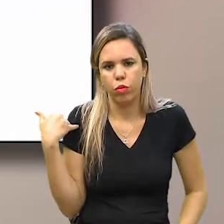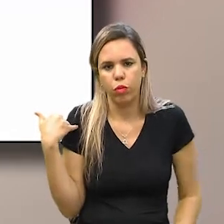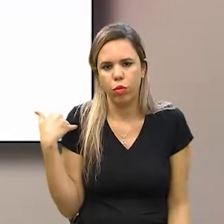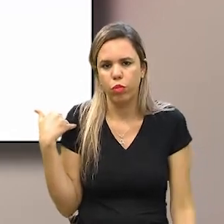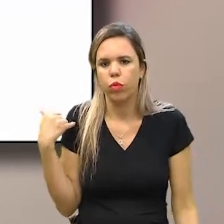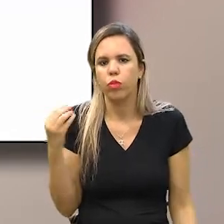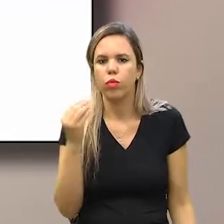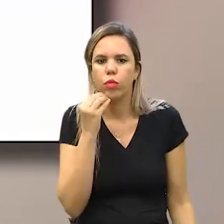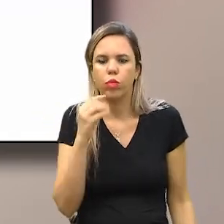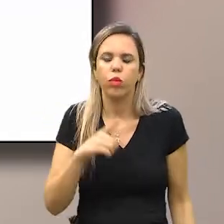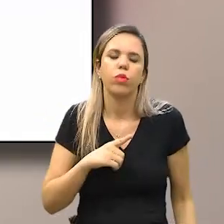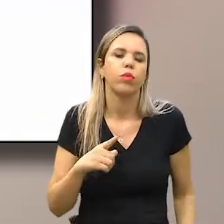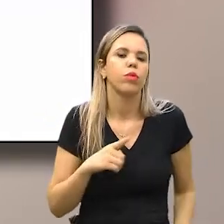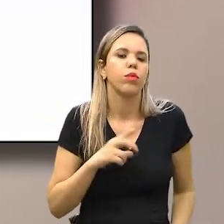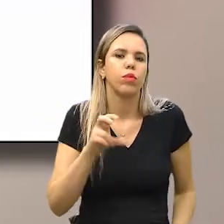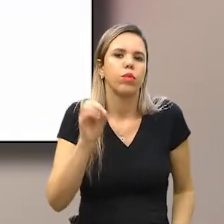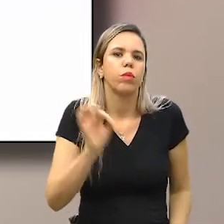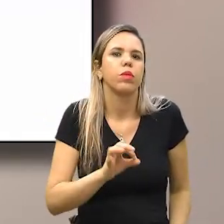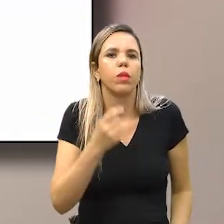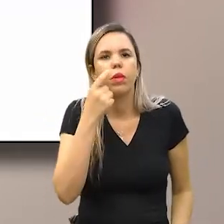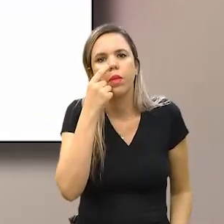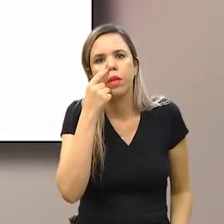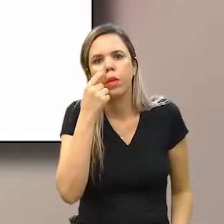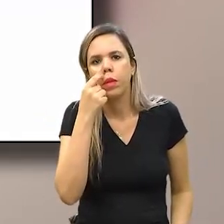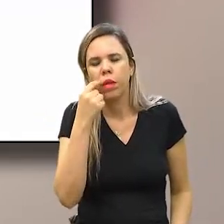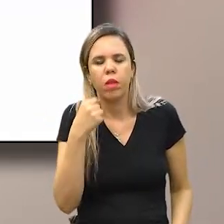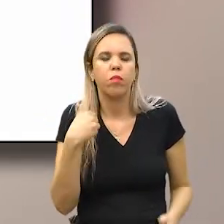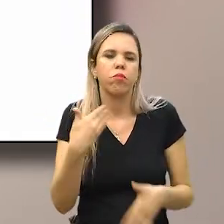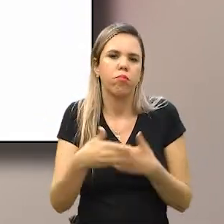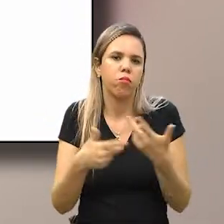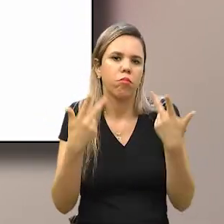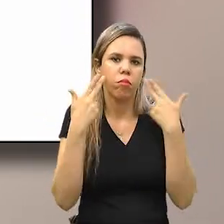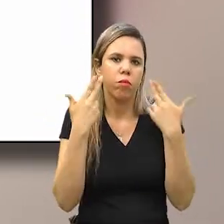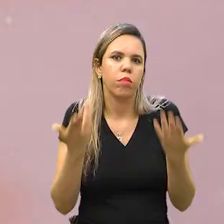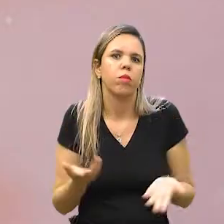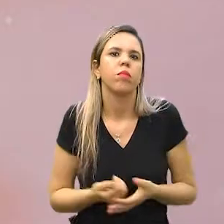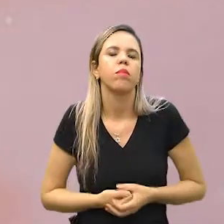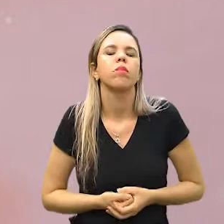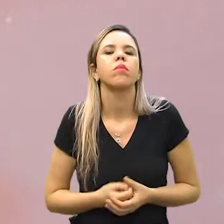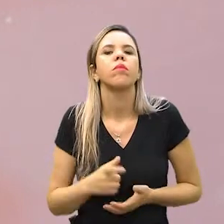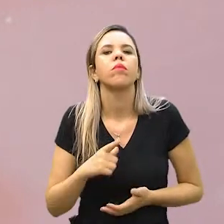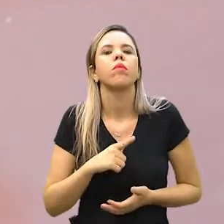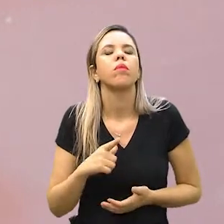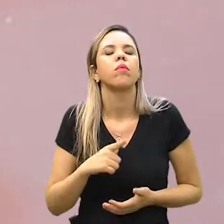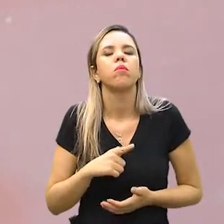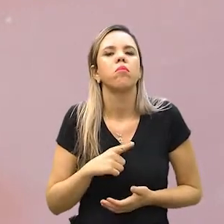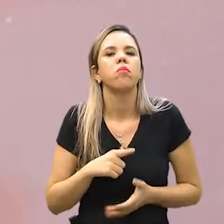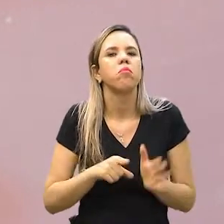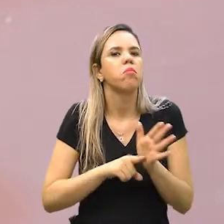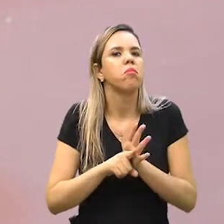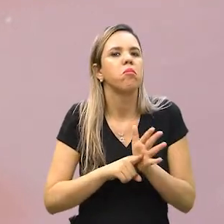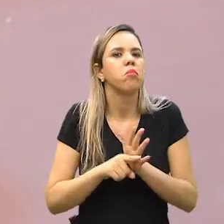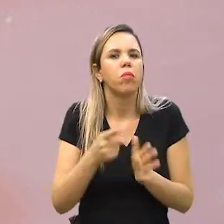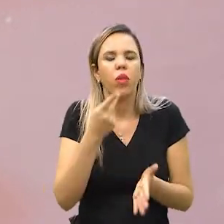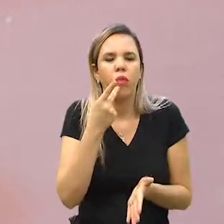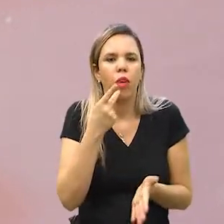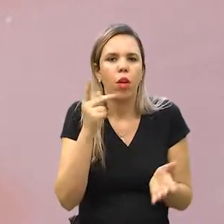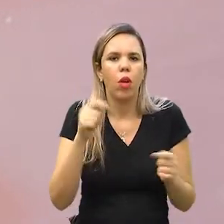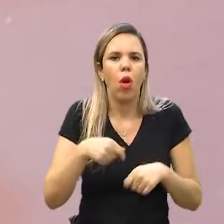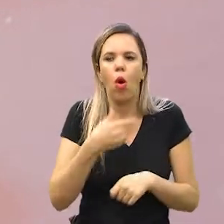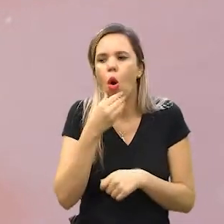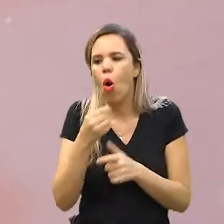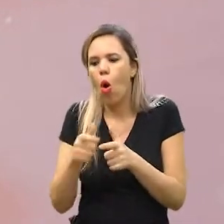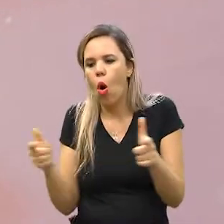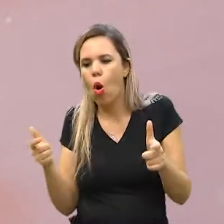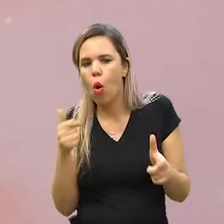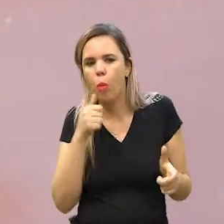85 anos, a chance de você ter é 50%. Ela é bem frequente mesmo. E tem alguma estatística que fala se dá mais